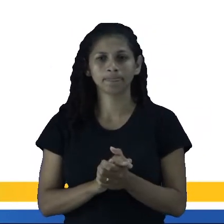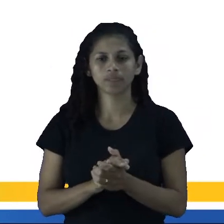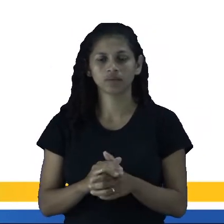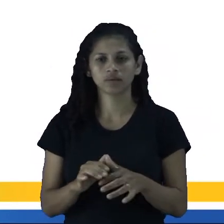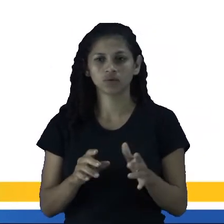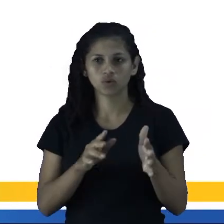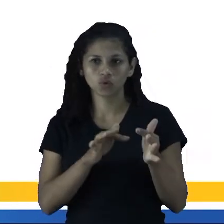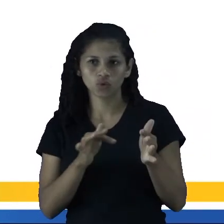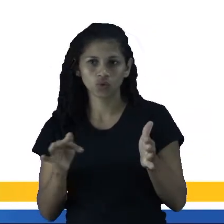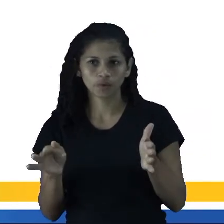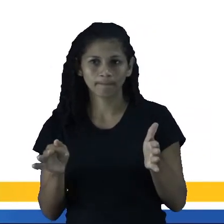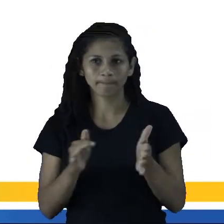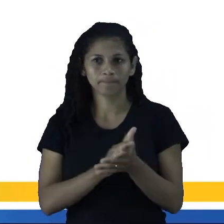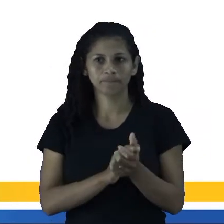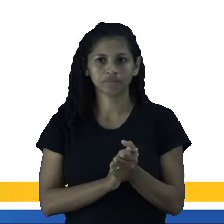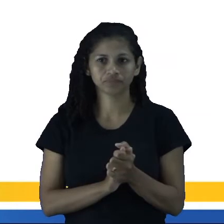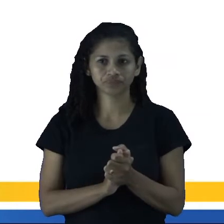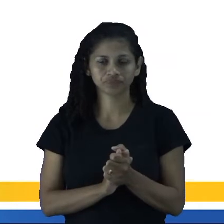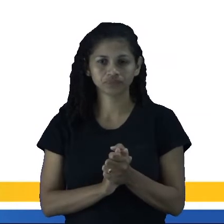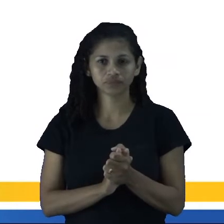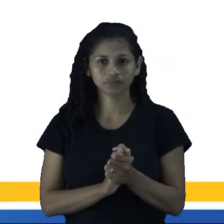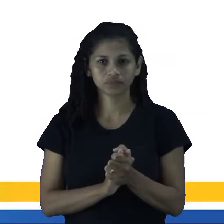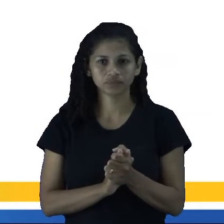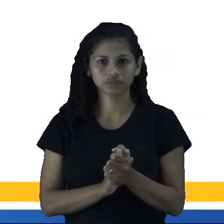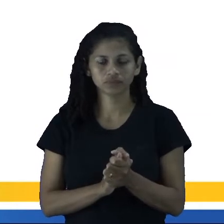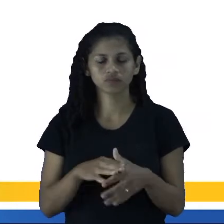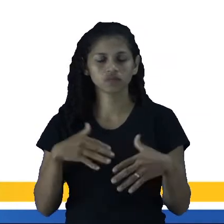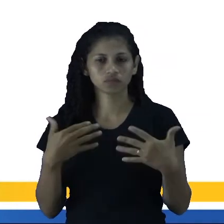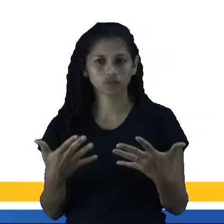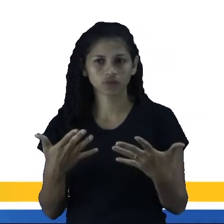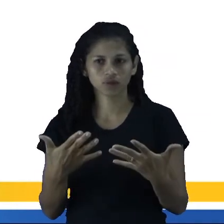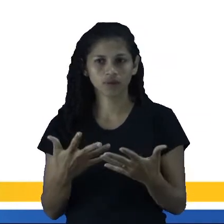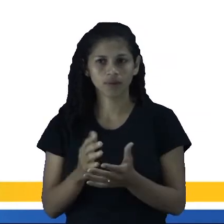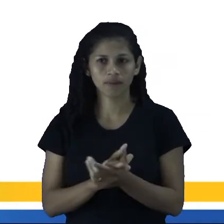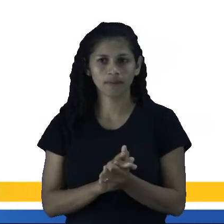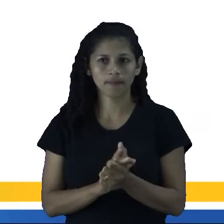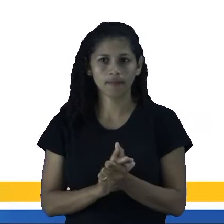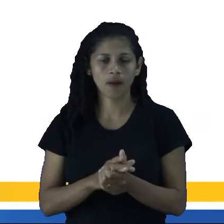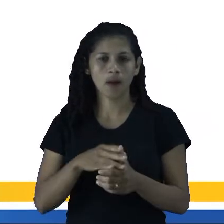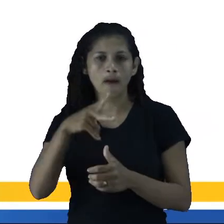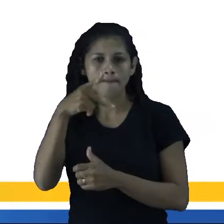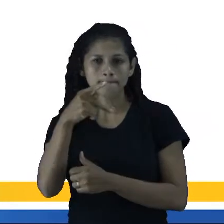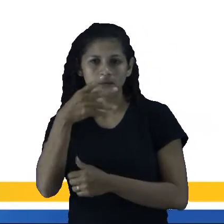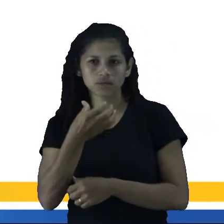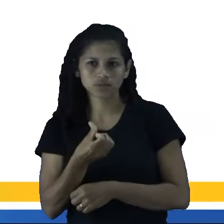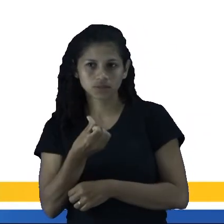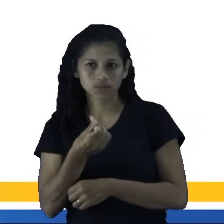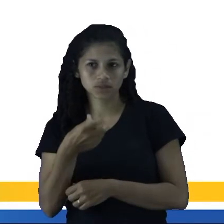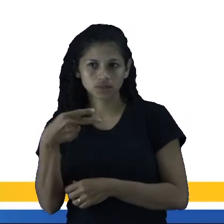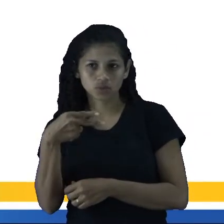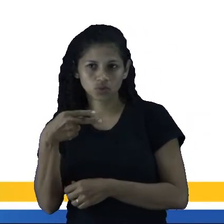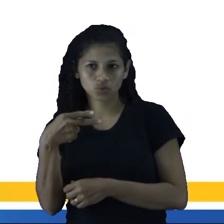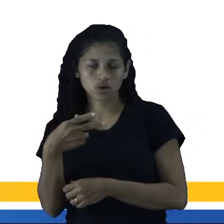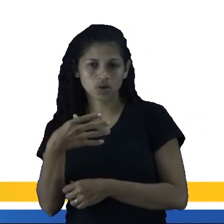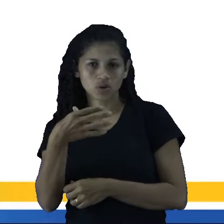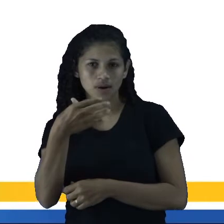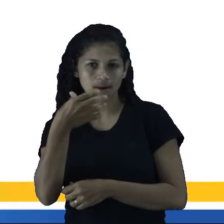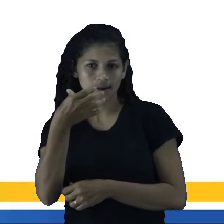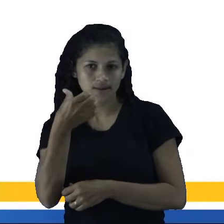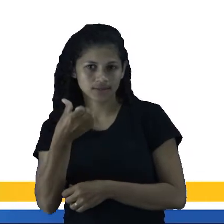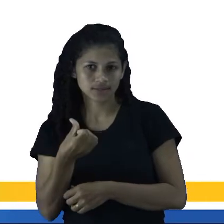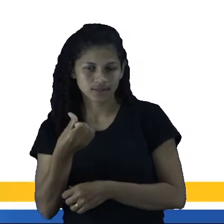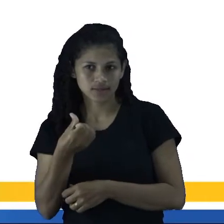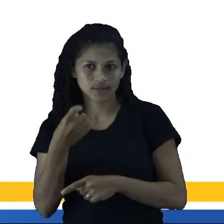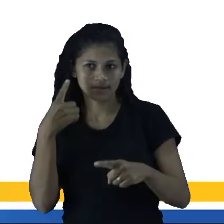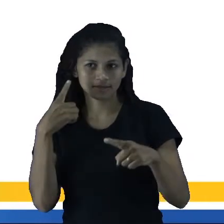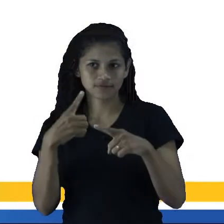uma vez que os indivíduos são únicos e não se repetem. Então, eu vou pegar P6, que é 6 fatorial, e multiplicar de